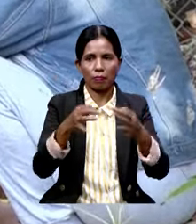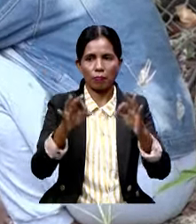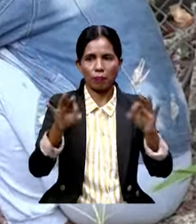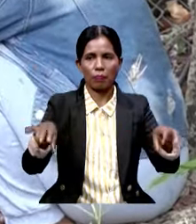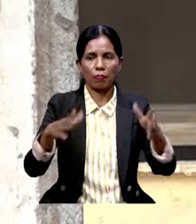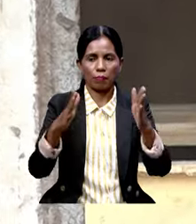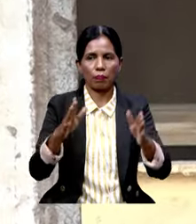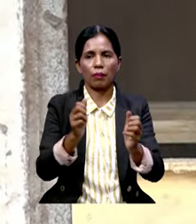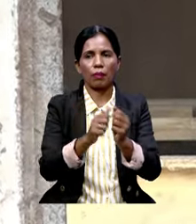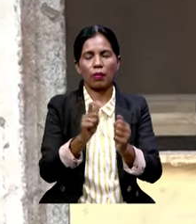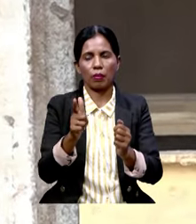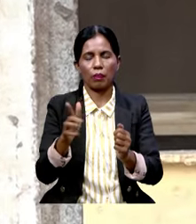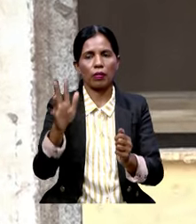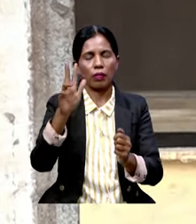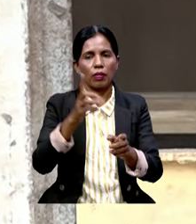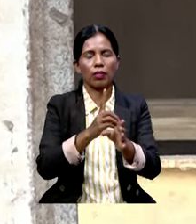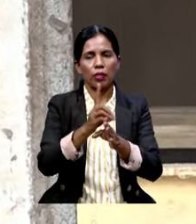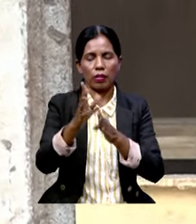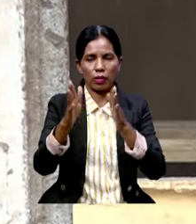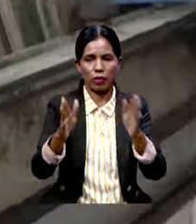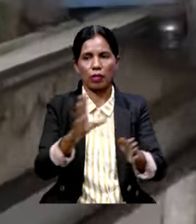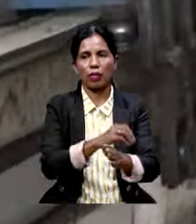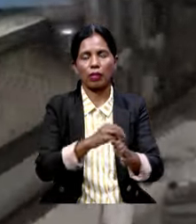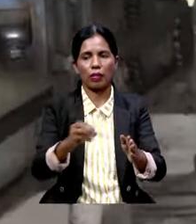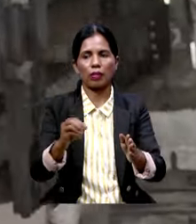funcionário permanente ro nulo resin lima, usi direção, produção no